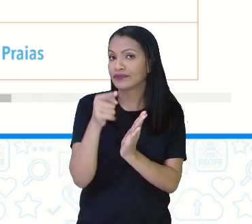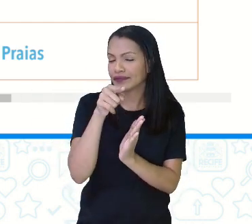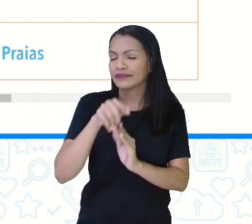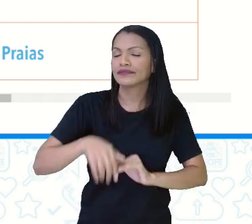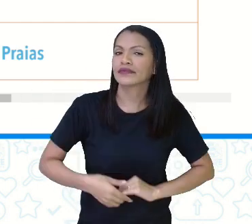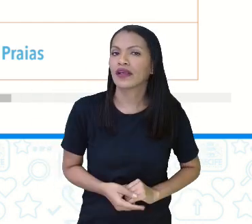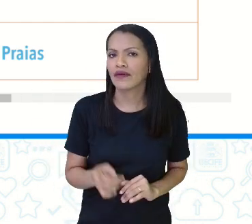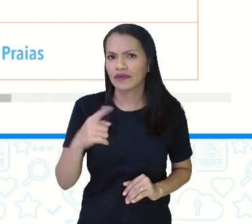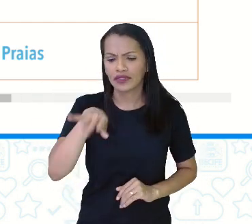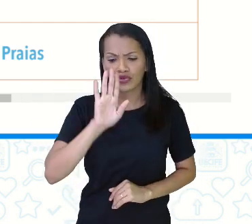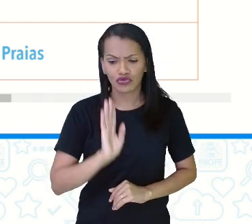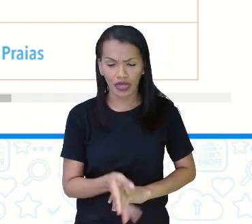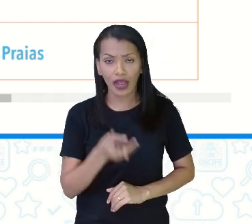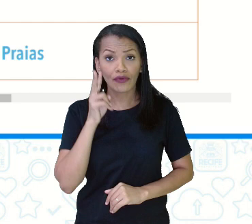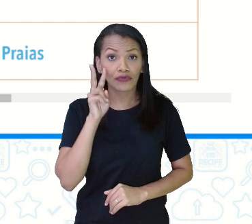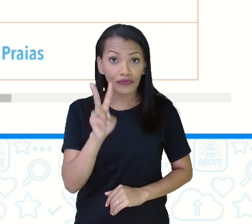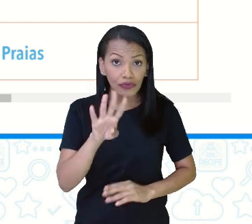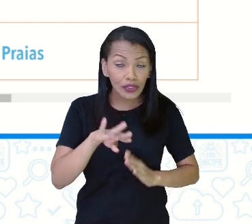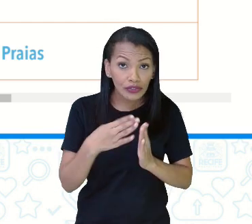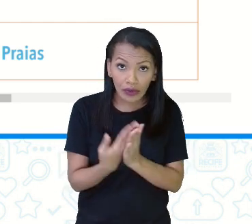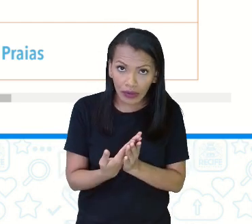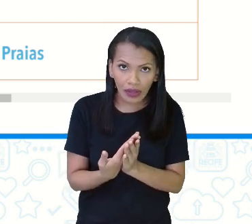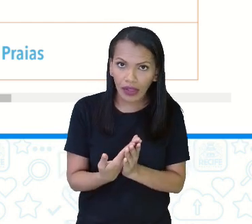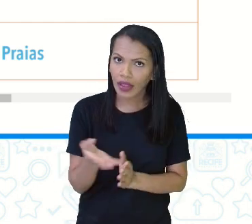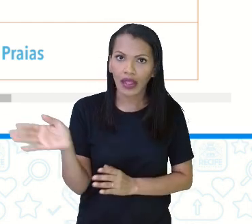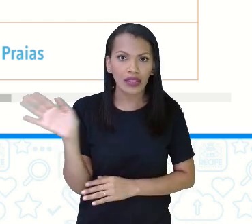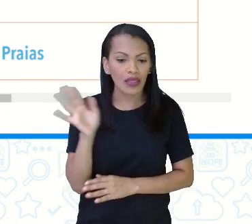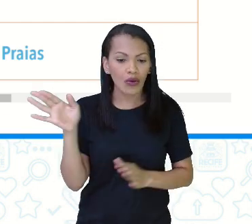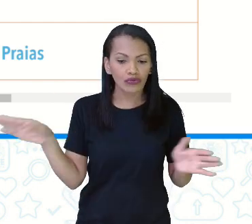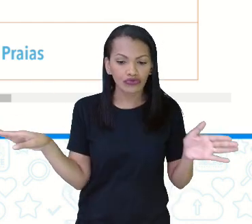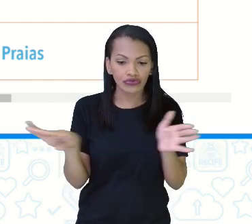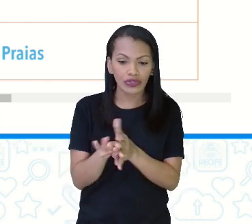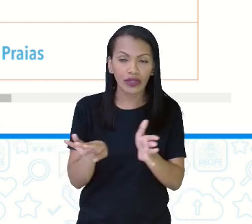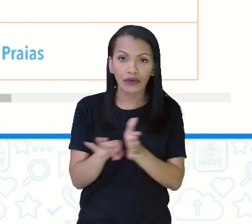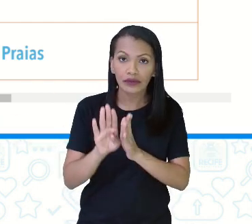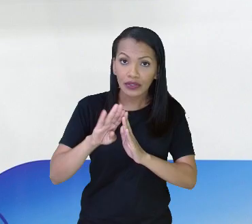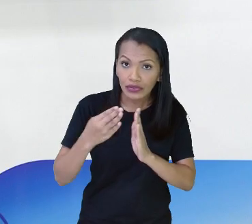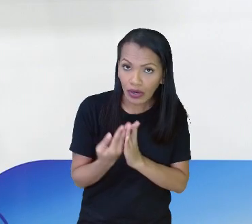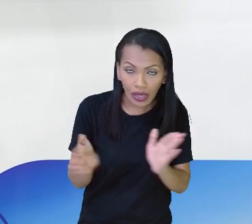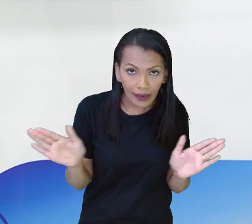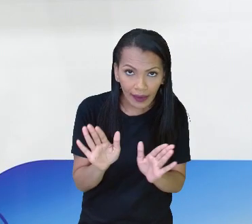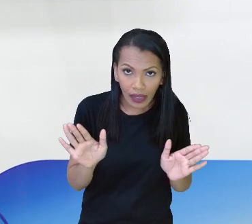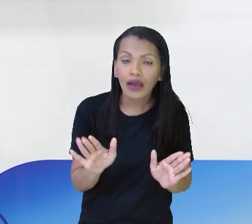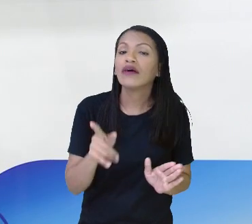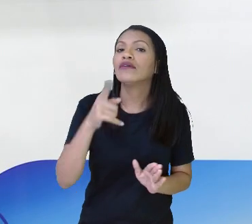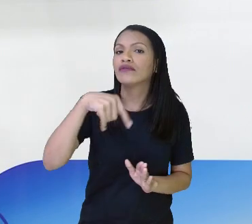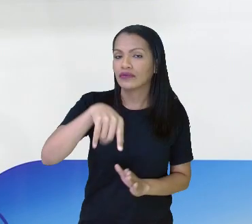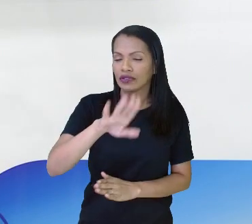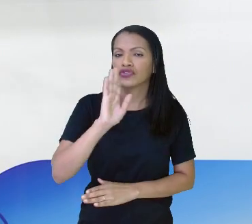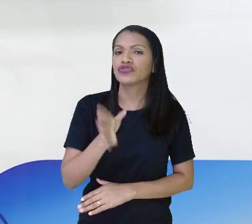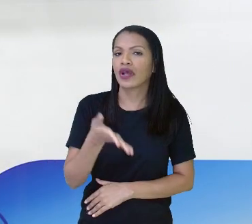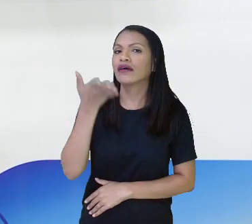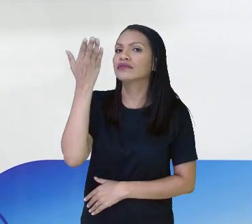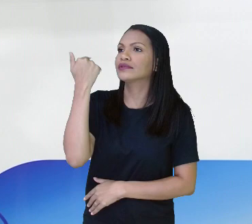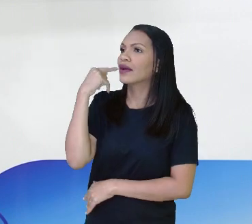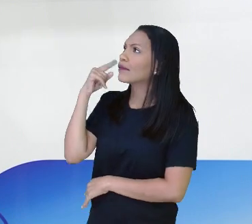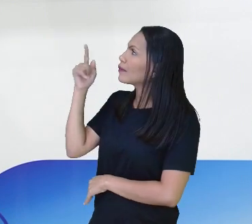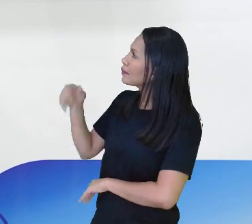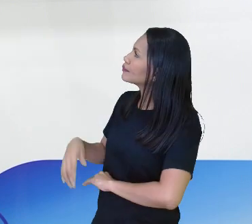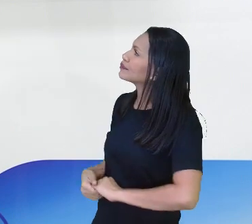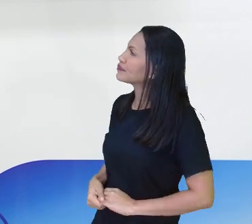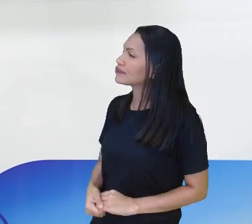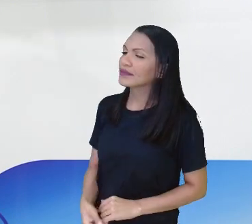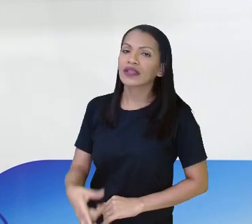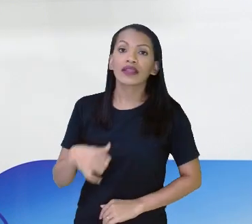estamos revisando aqui. Se ainda não chegou nessa atividade, quando chegar lá na escola, você já vai estar assim, bem por dentro. Ele tem